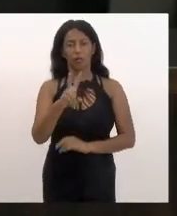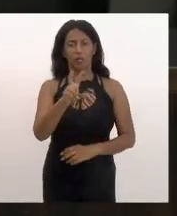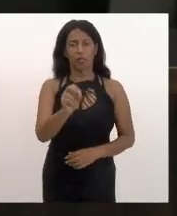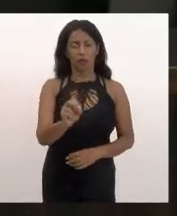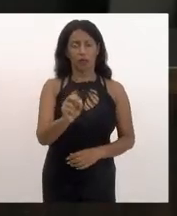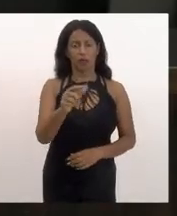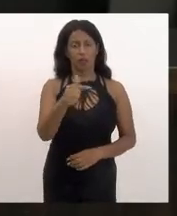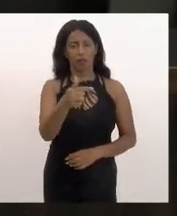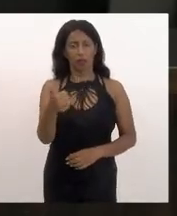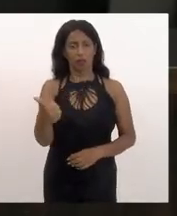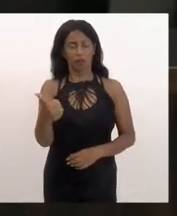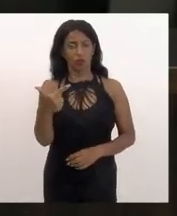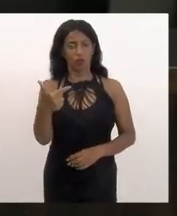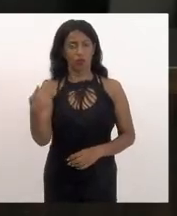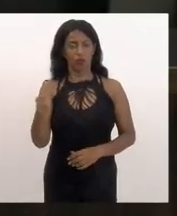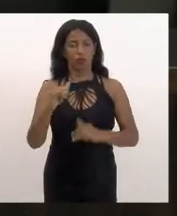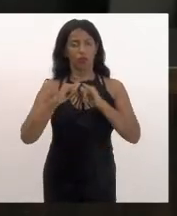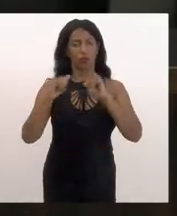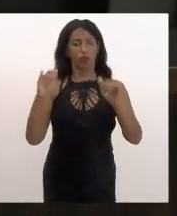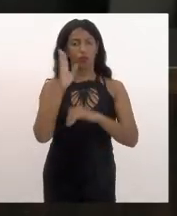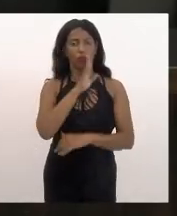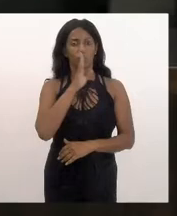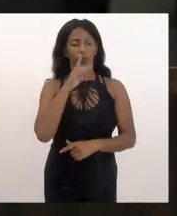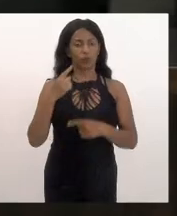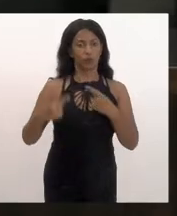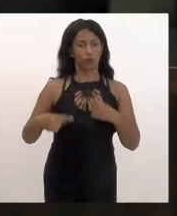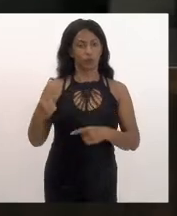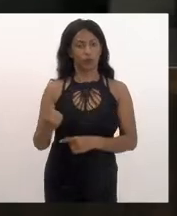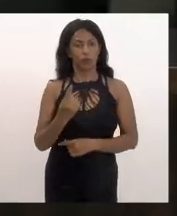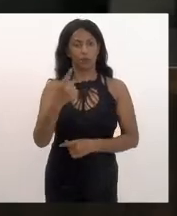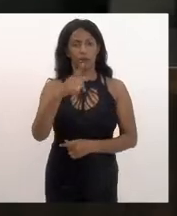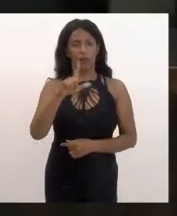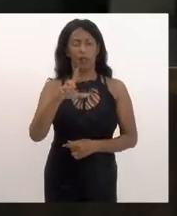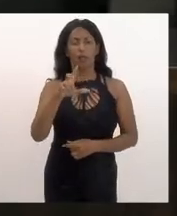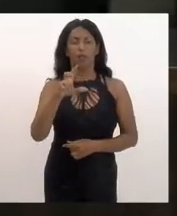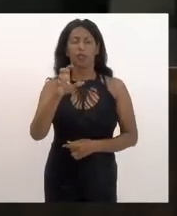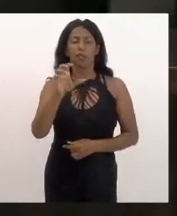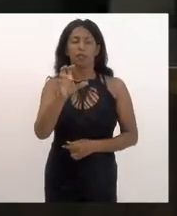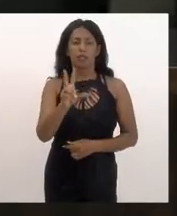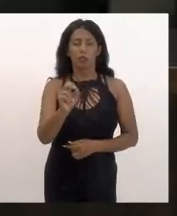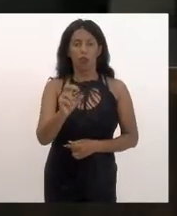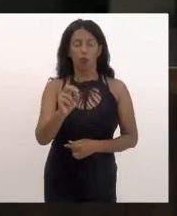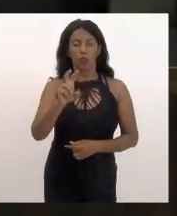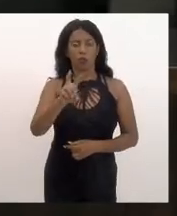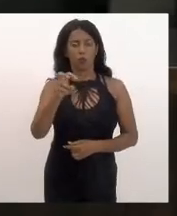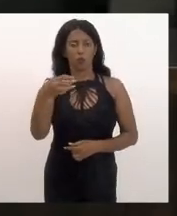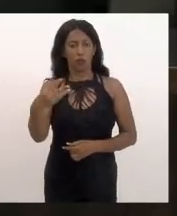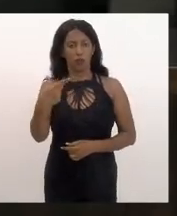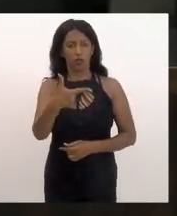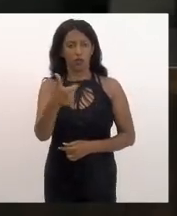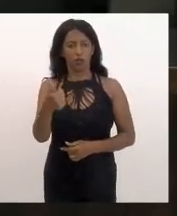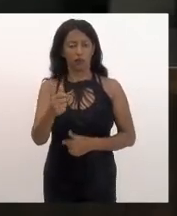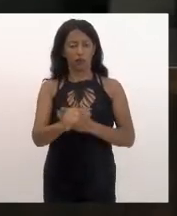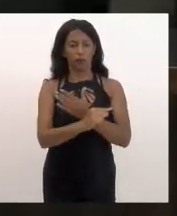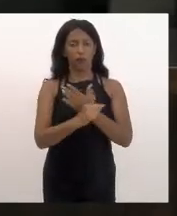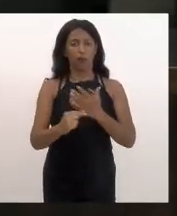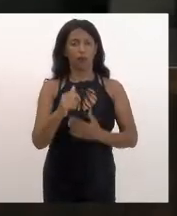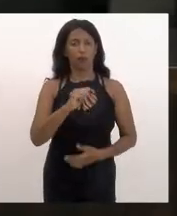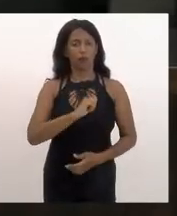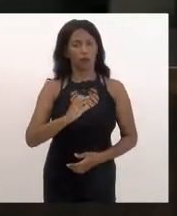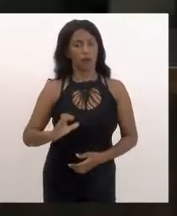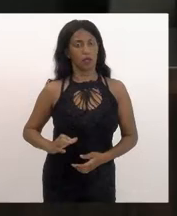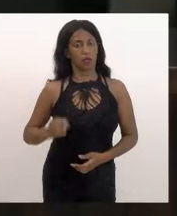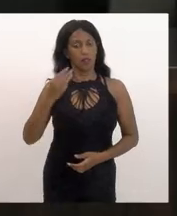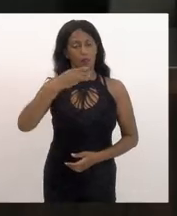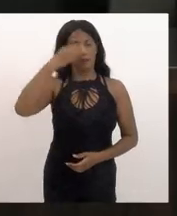5071 de 21. Anuncio, em regime de urgência, em discussão única, projeto de lei 5053 de 21, de autoria dos deputados André